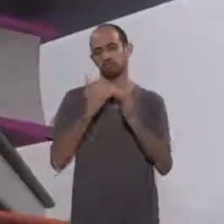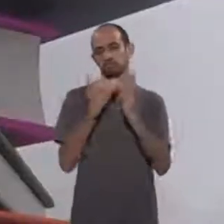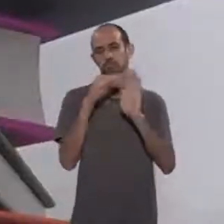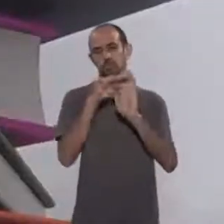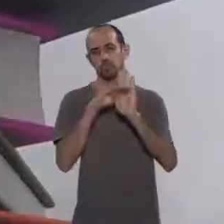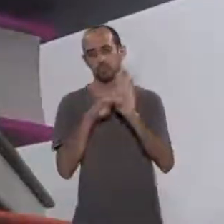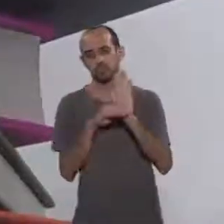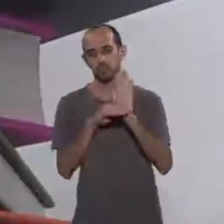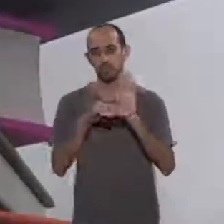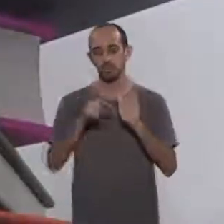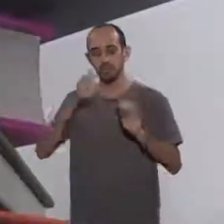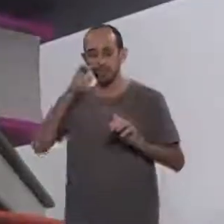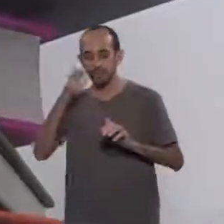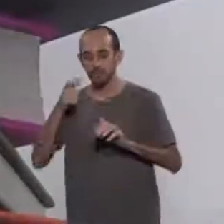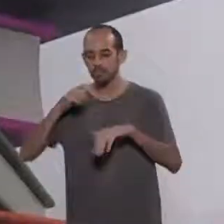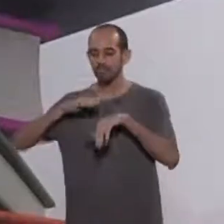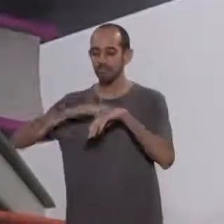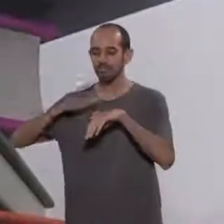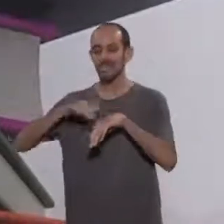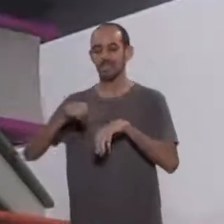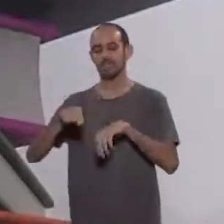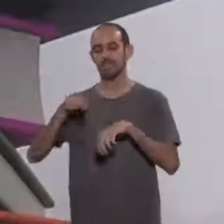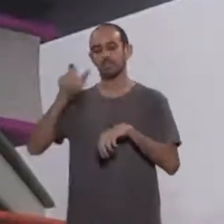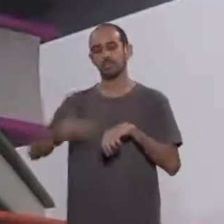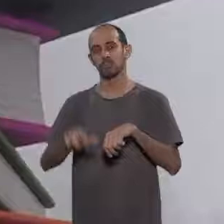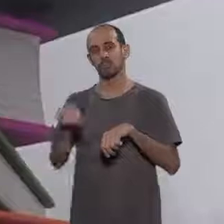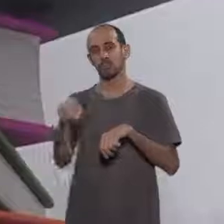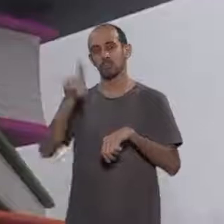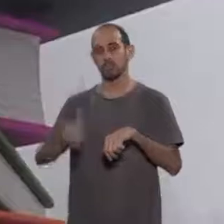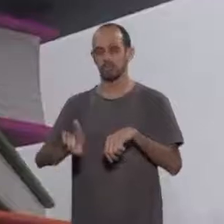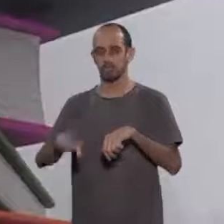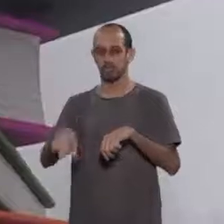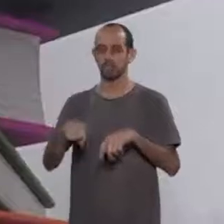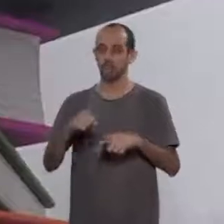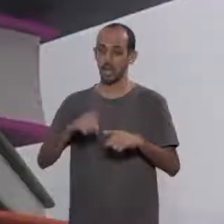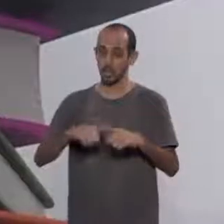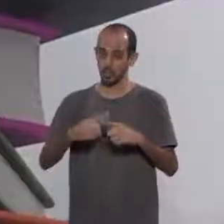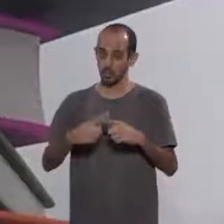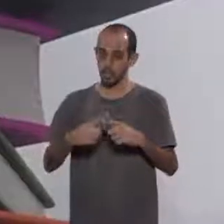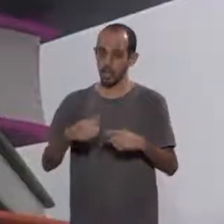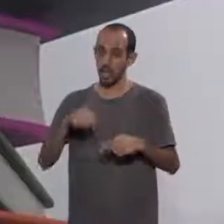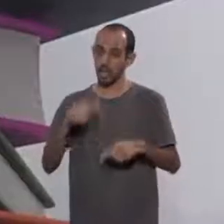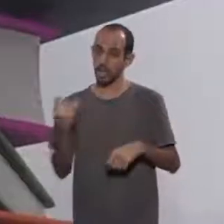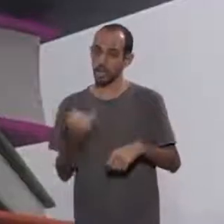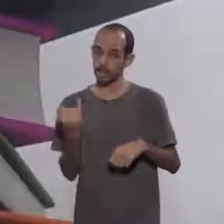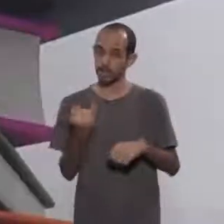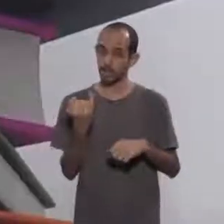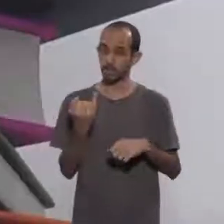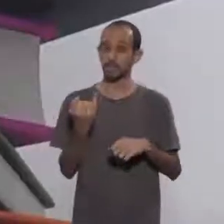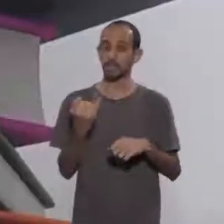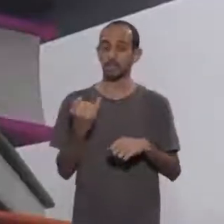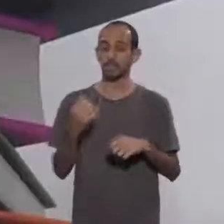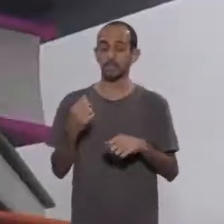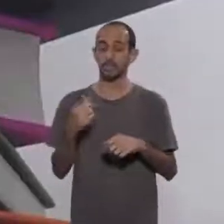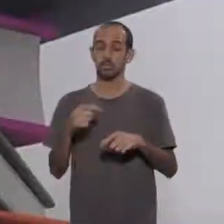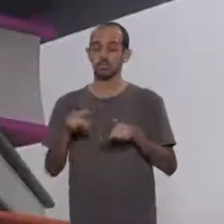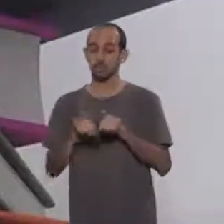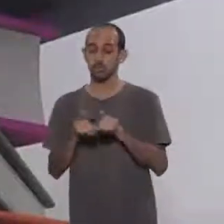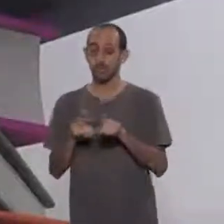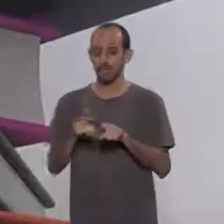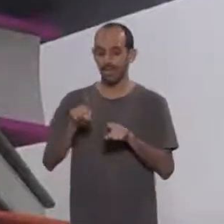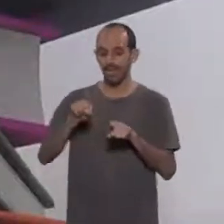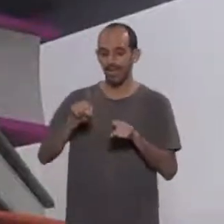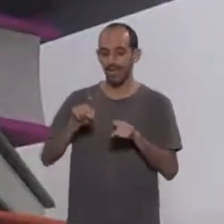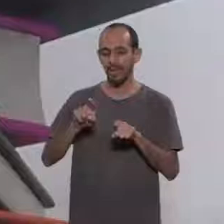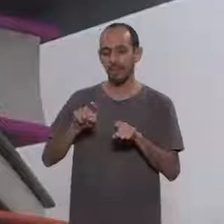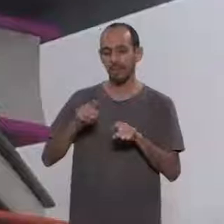pessoas que possuem alguma deficiência. Então, assim, é até interessante esse processo, porque além deles aprenderem, eles também estão